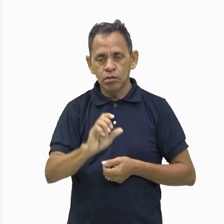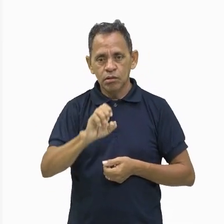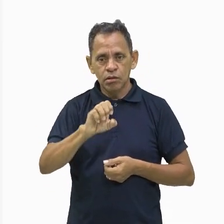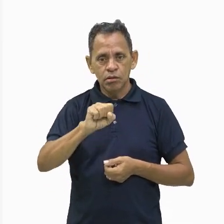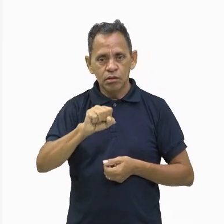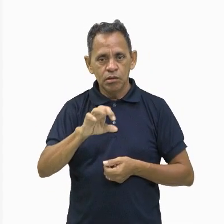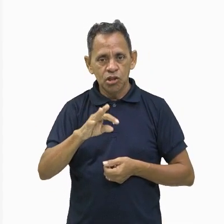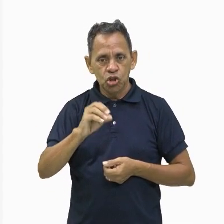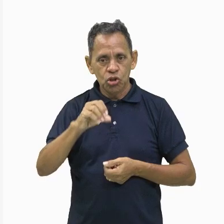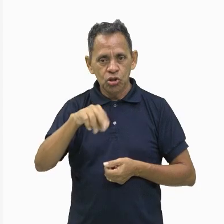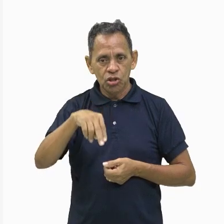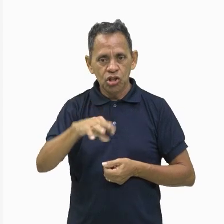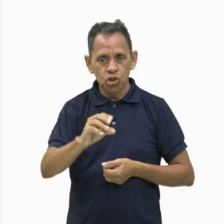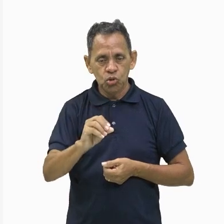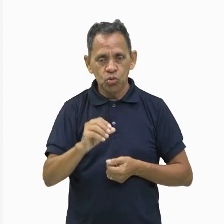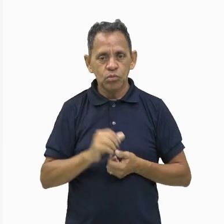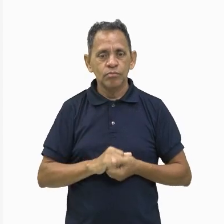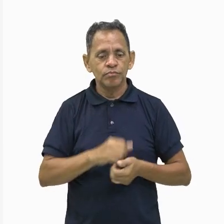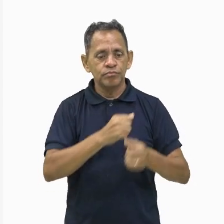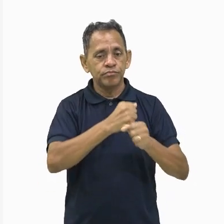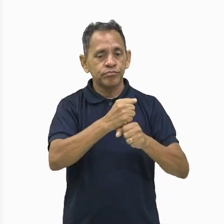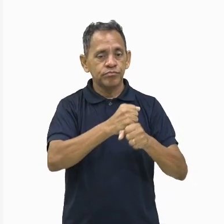Em 2023,